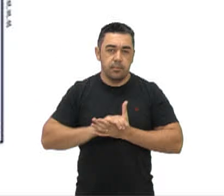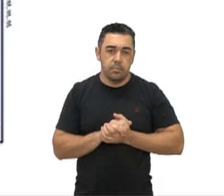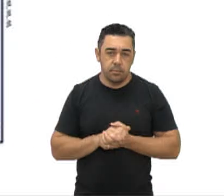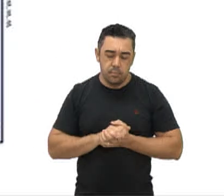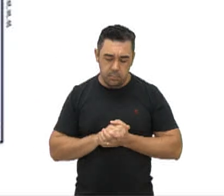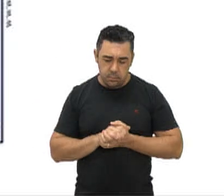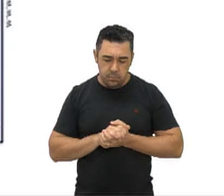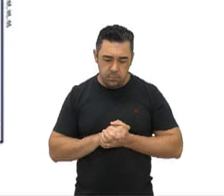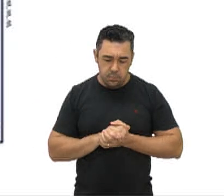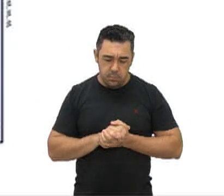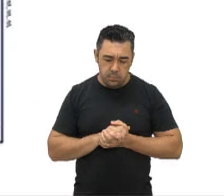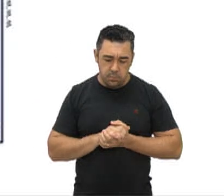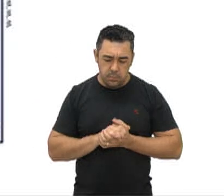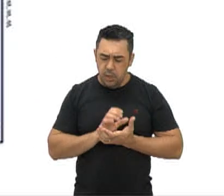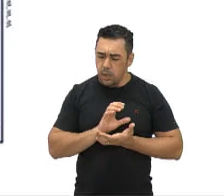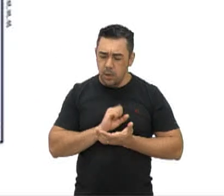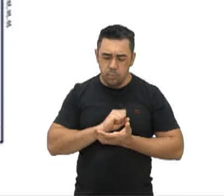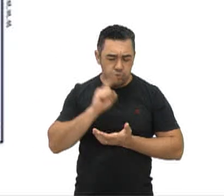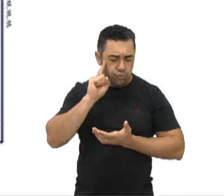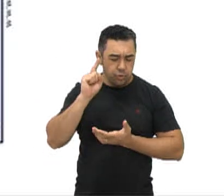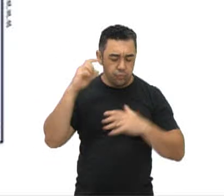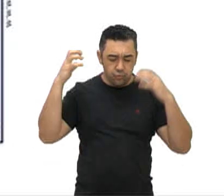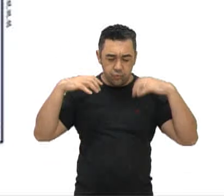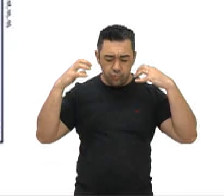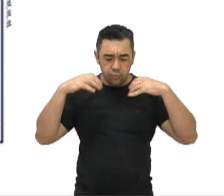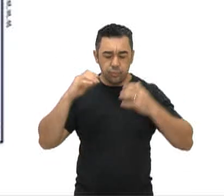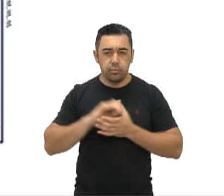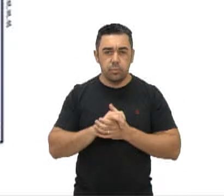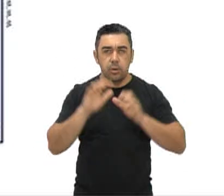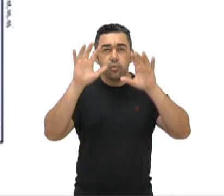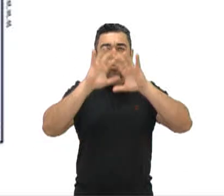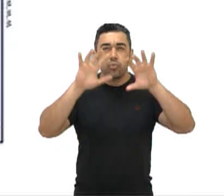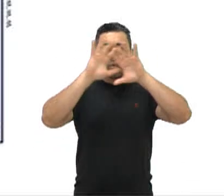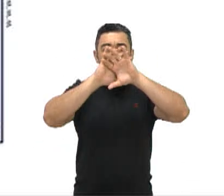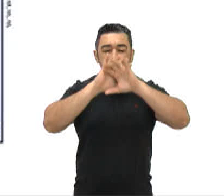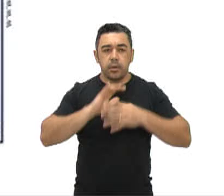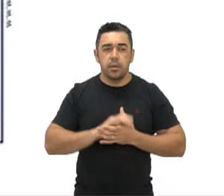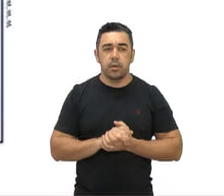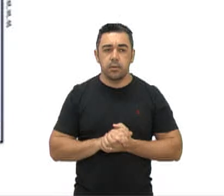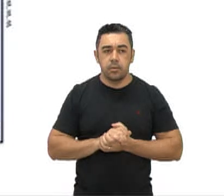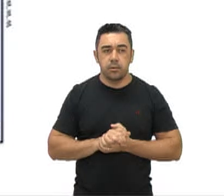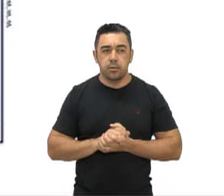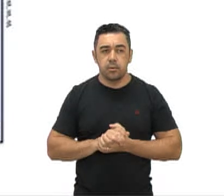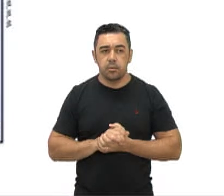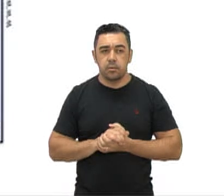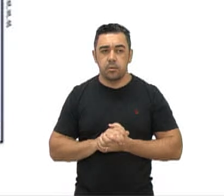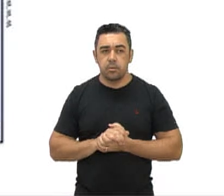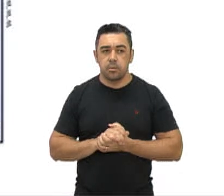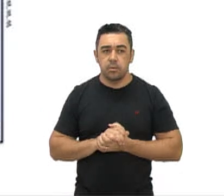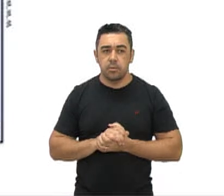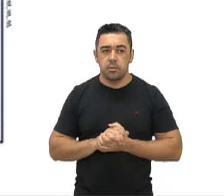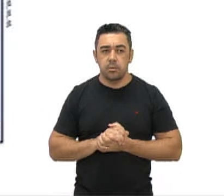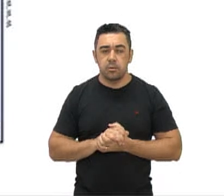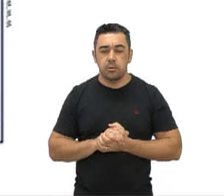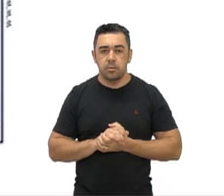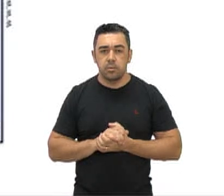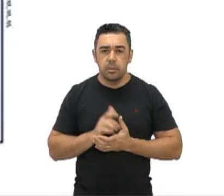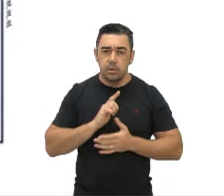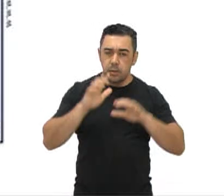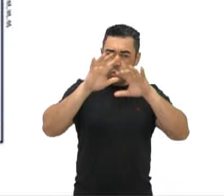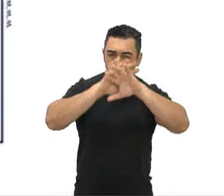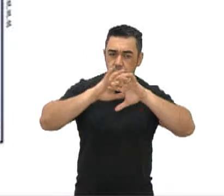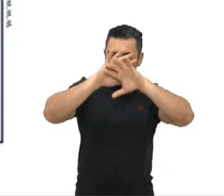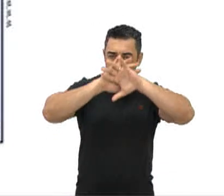amo los dias de lluvia. Eu amo os dias de chuva. Nublados, grises, com bruma, né?